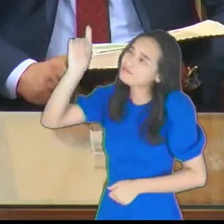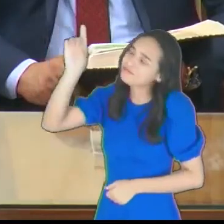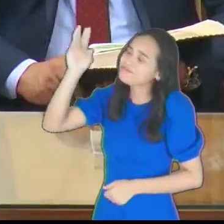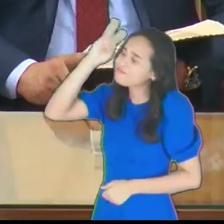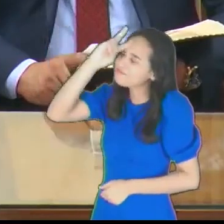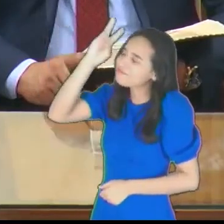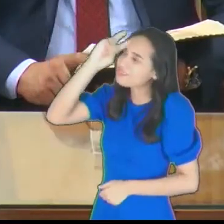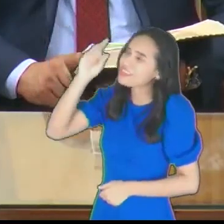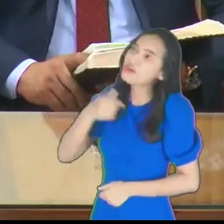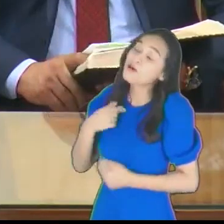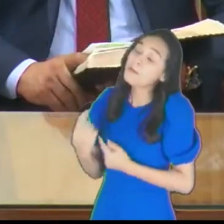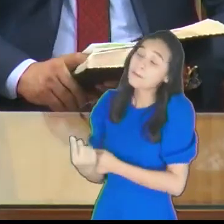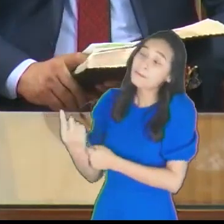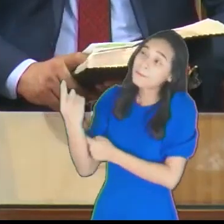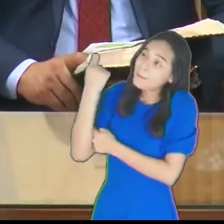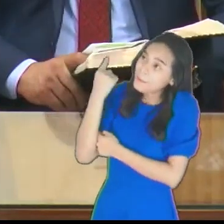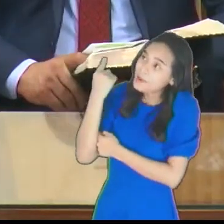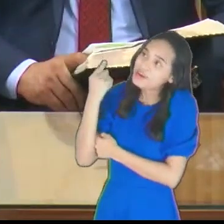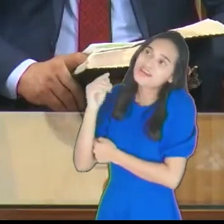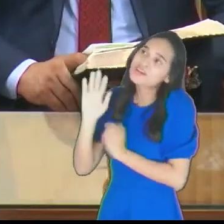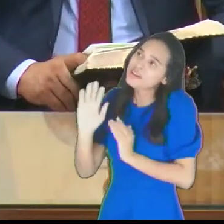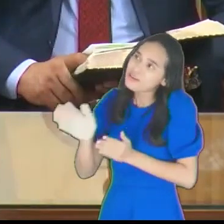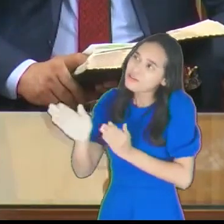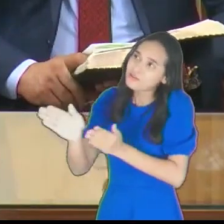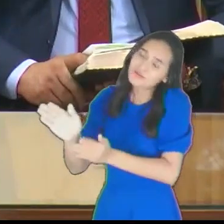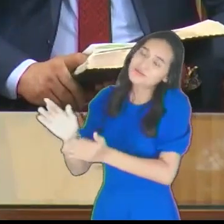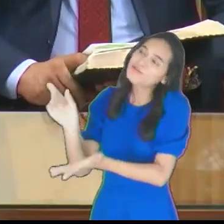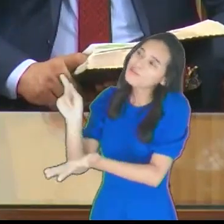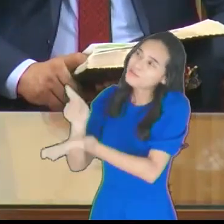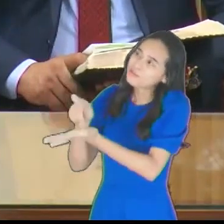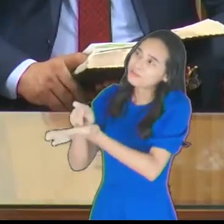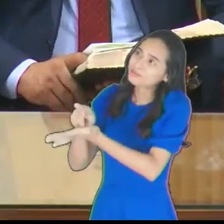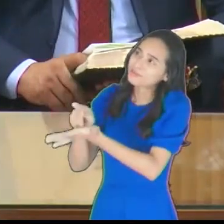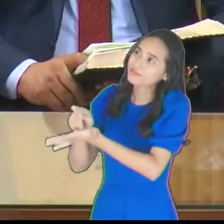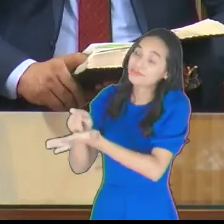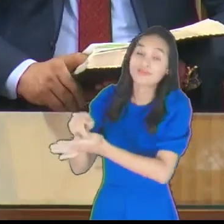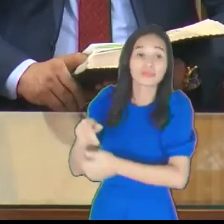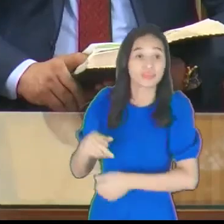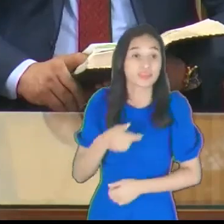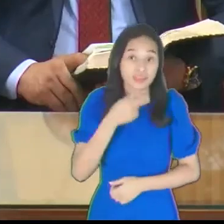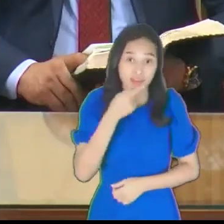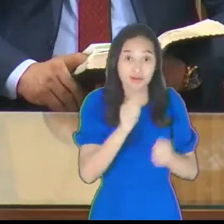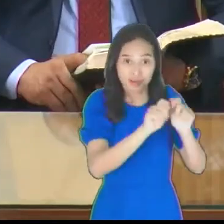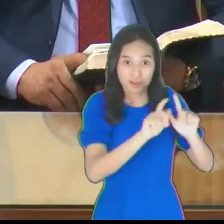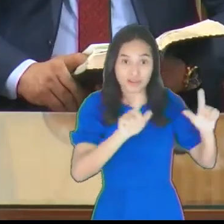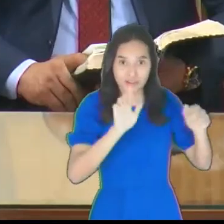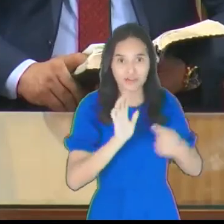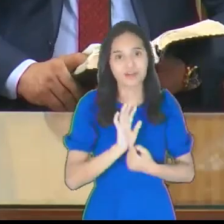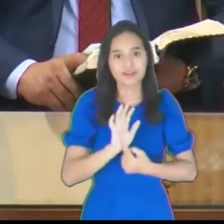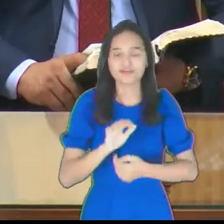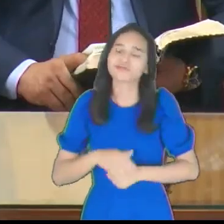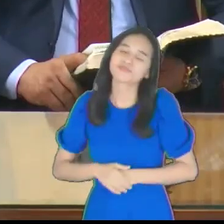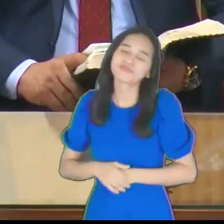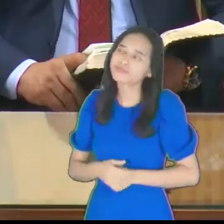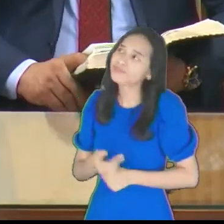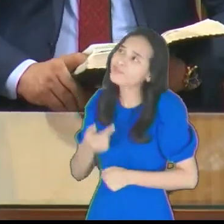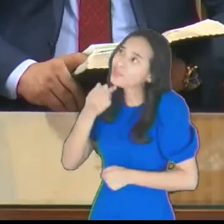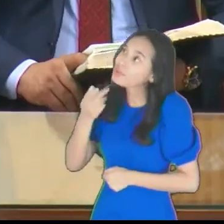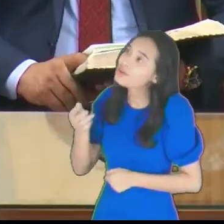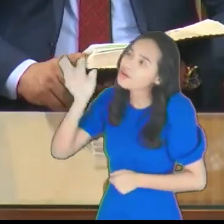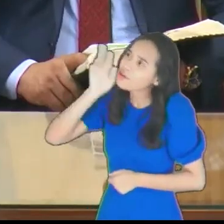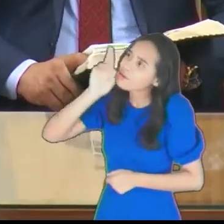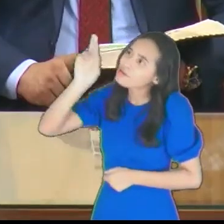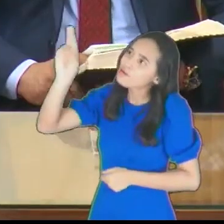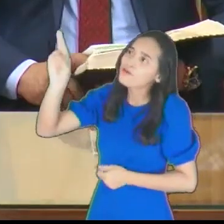eu andei em sinceridade, né? Ele disse, está aí na tela: ah, Senhor, ser servido de